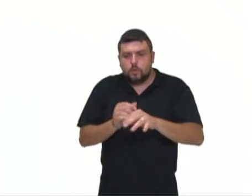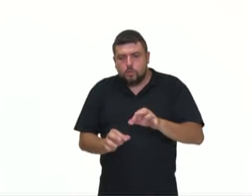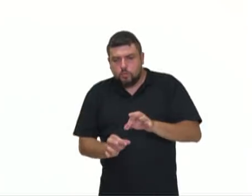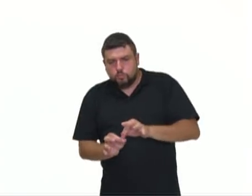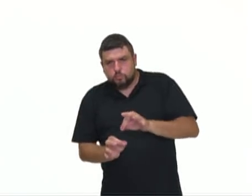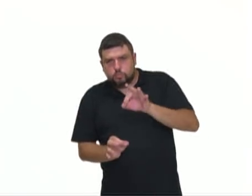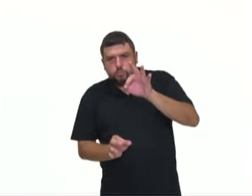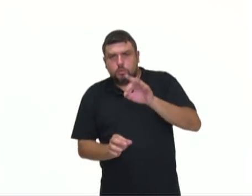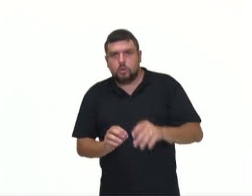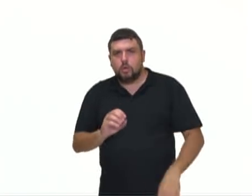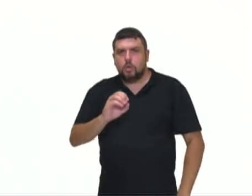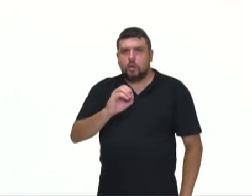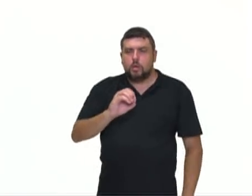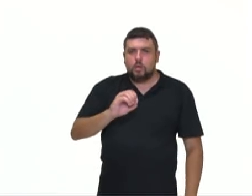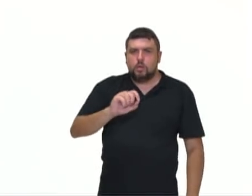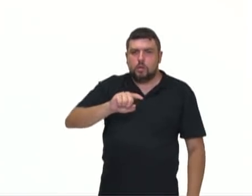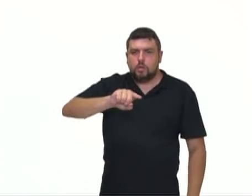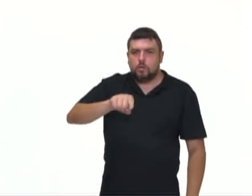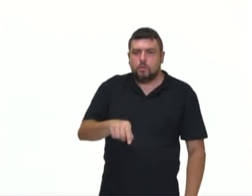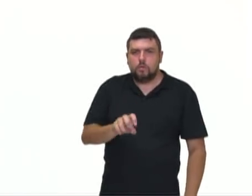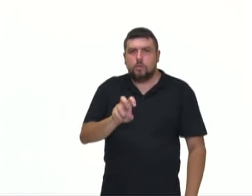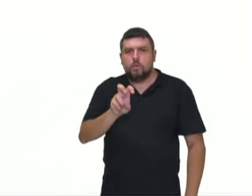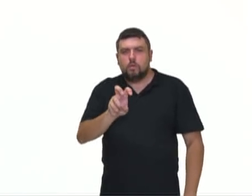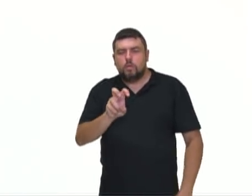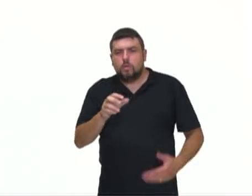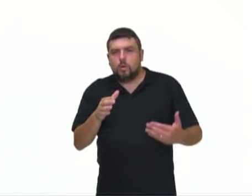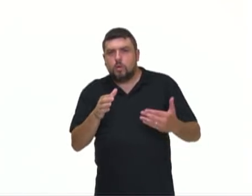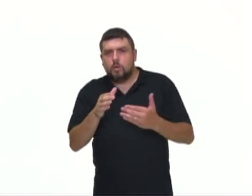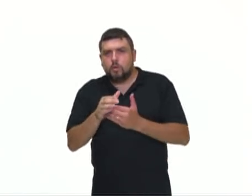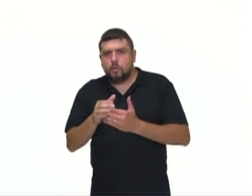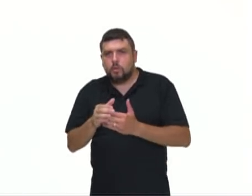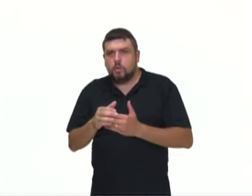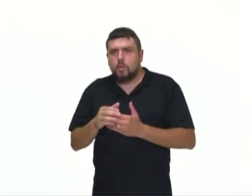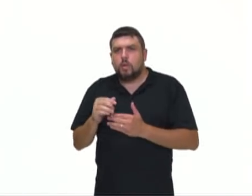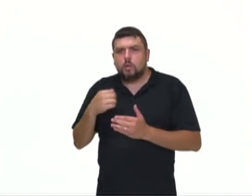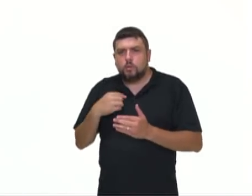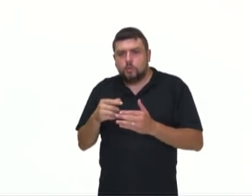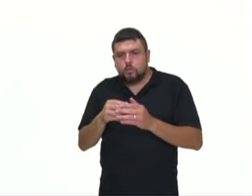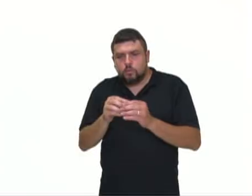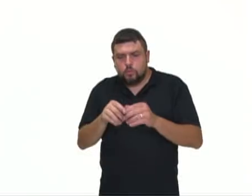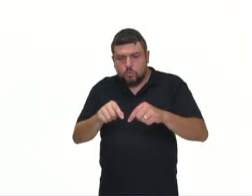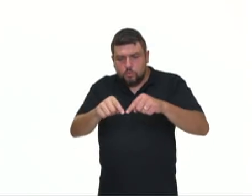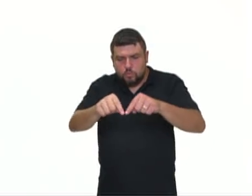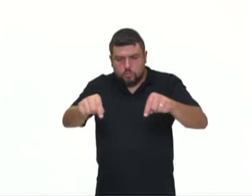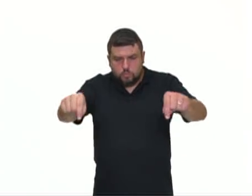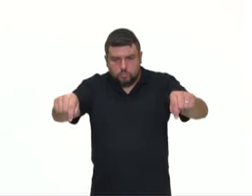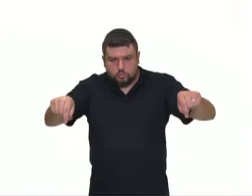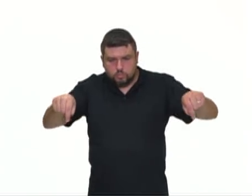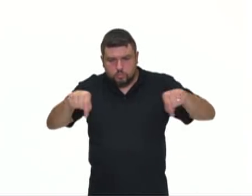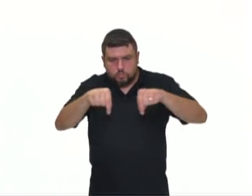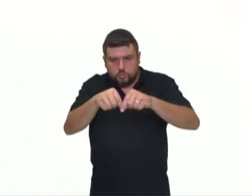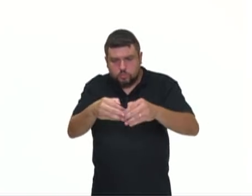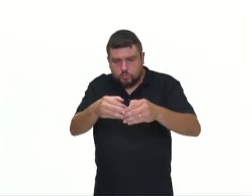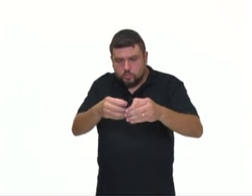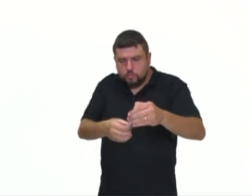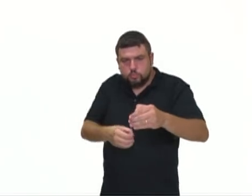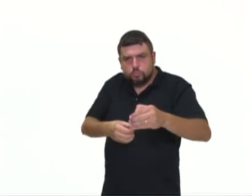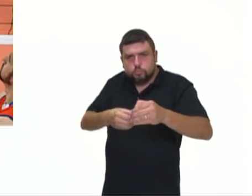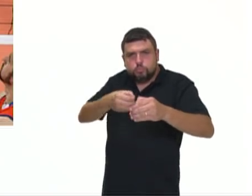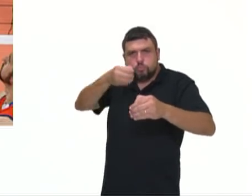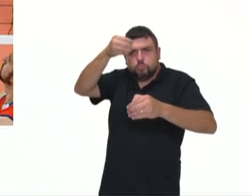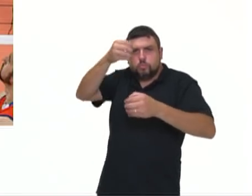0,5 metros, ou seja, meio metro a 1 metro de cada linha lateral. Eles têm 2,55. Então,